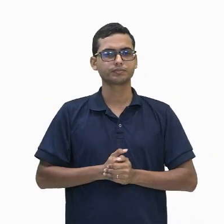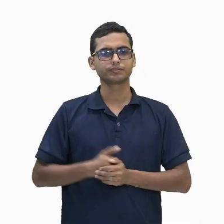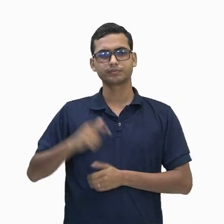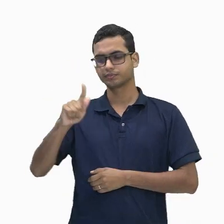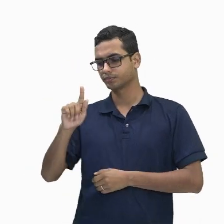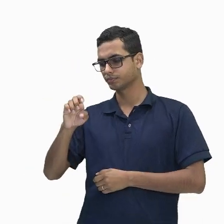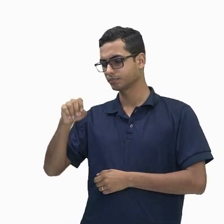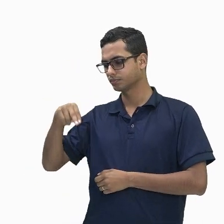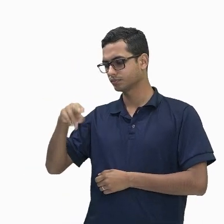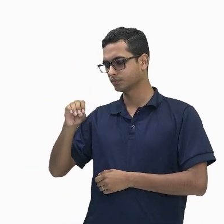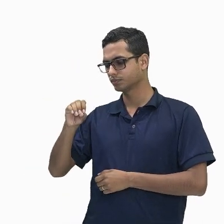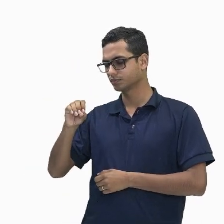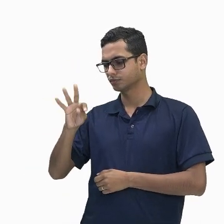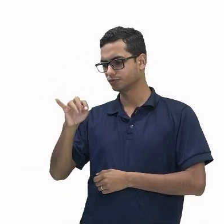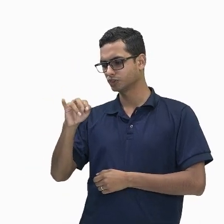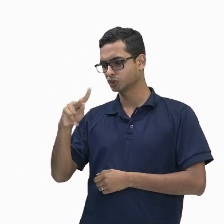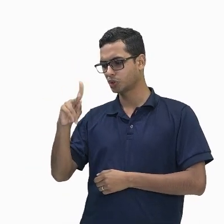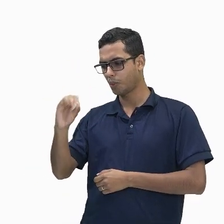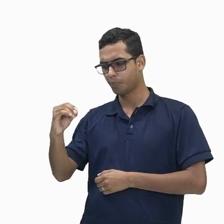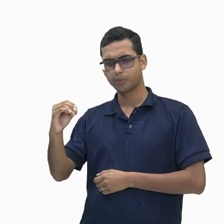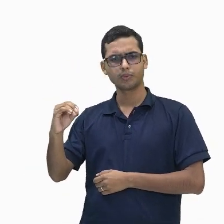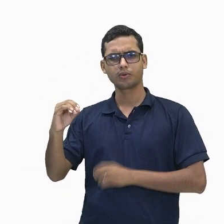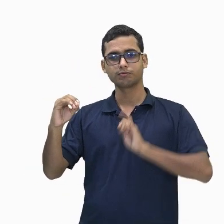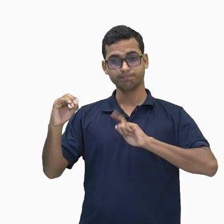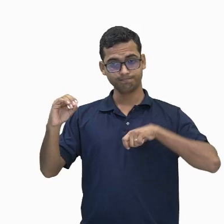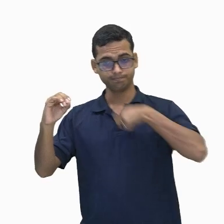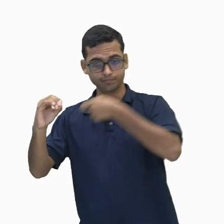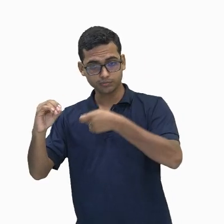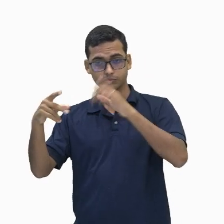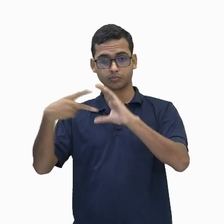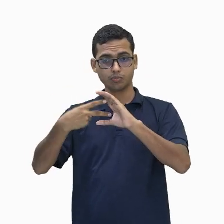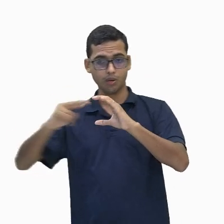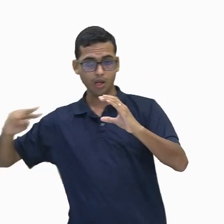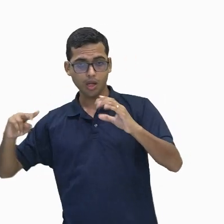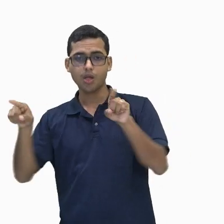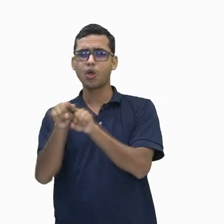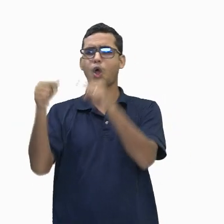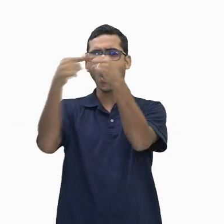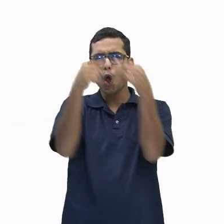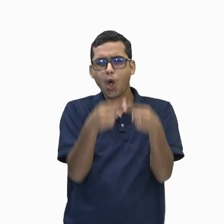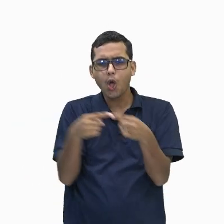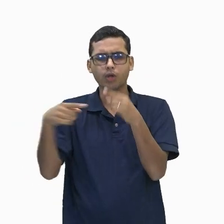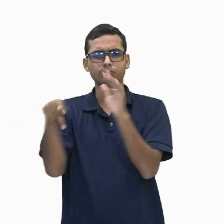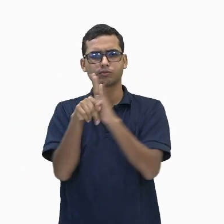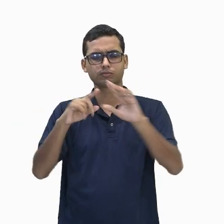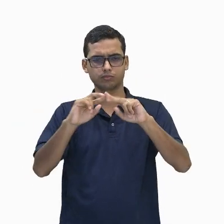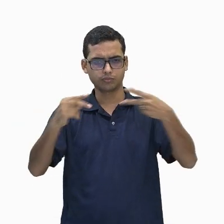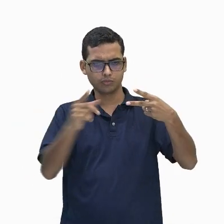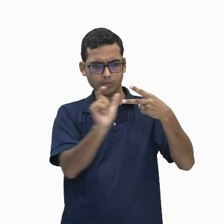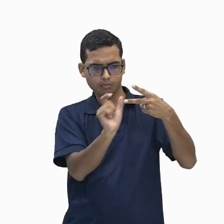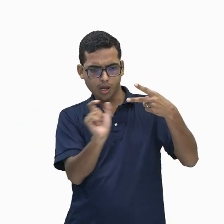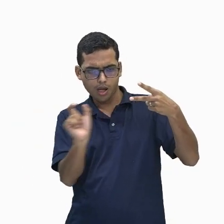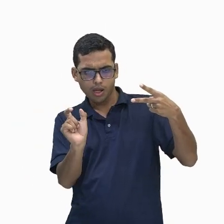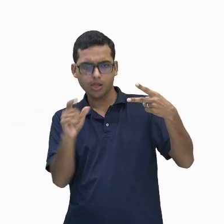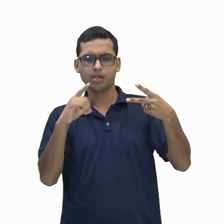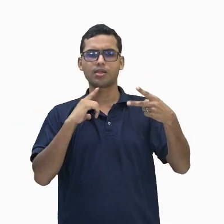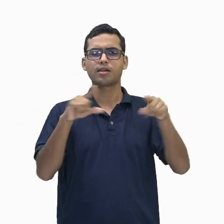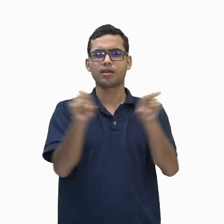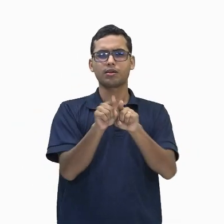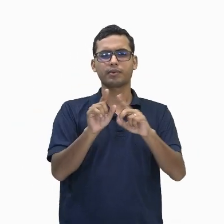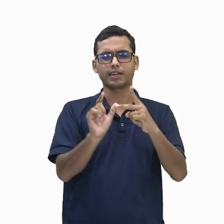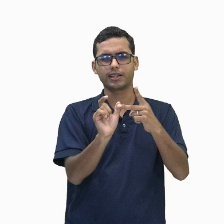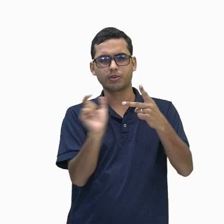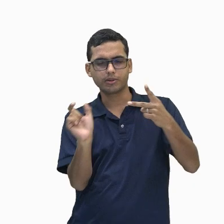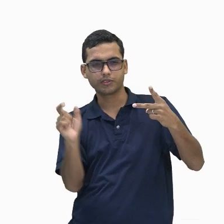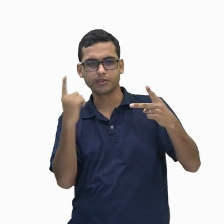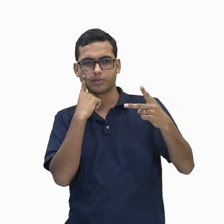e fenótipo. O genótipo é a combinação de alelos que um indivíduo possui. Então, o genótipo é aquilo que está escrito no